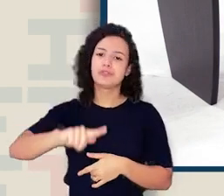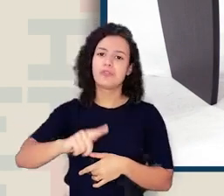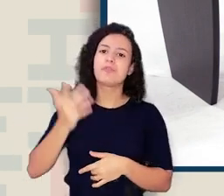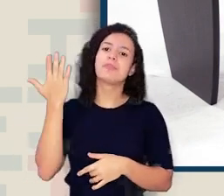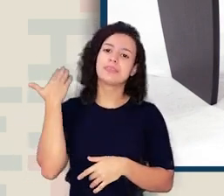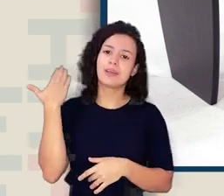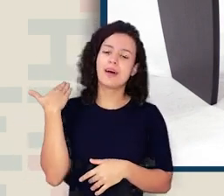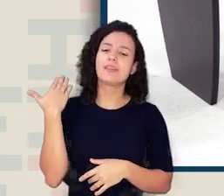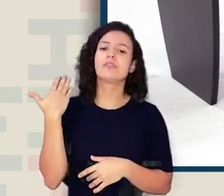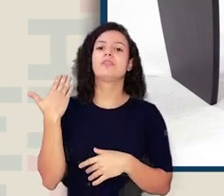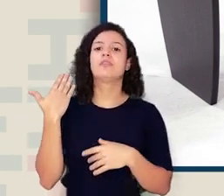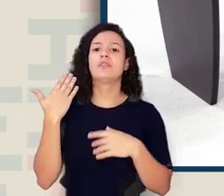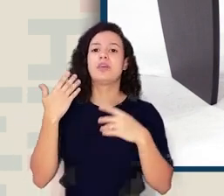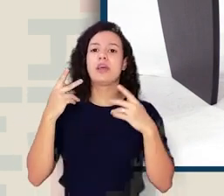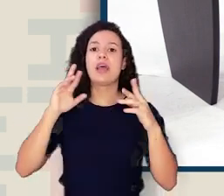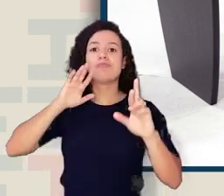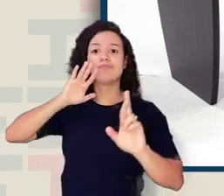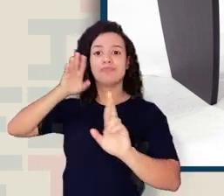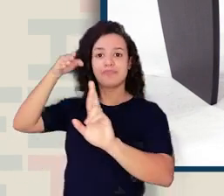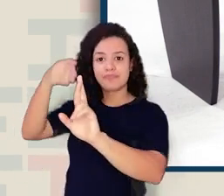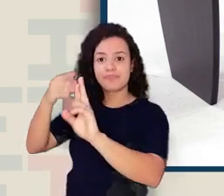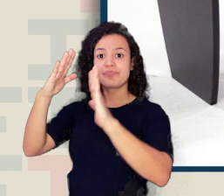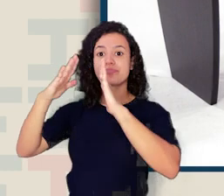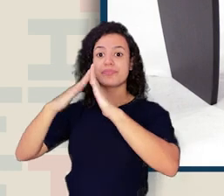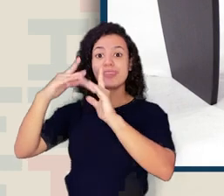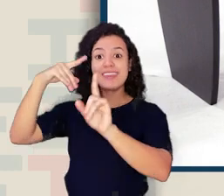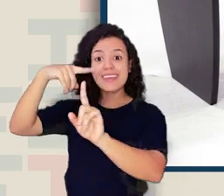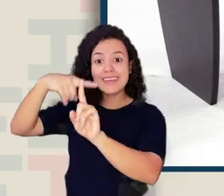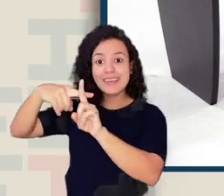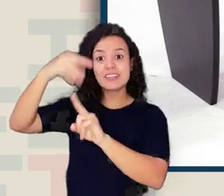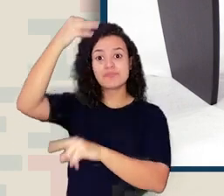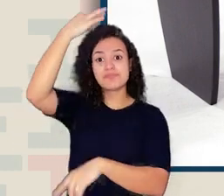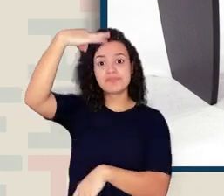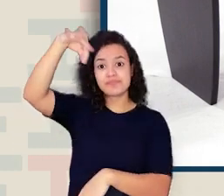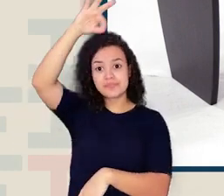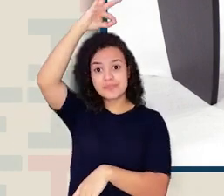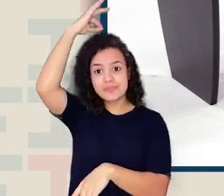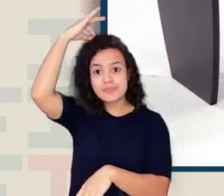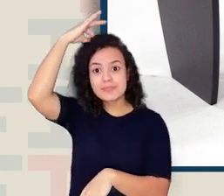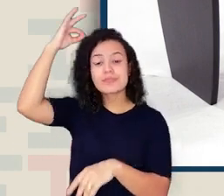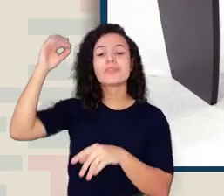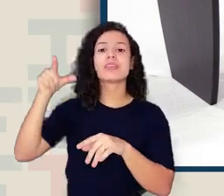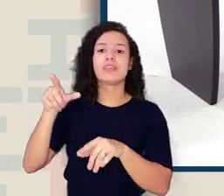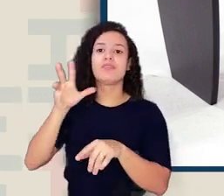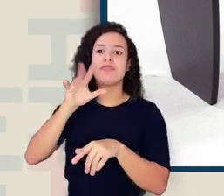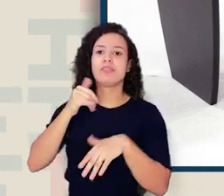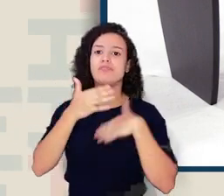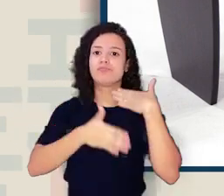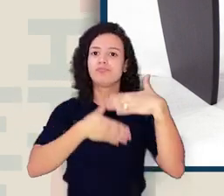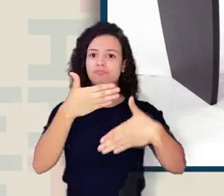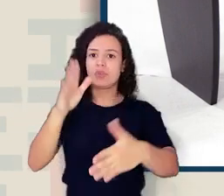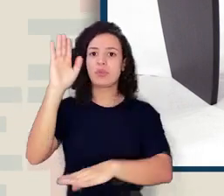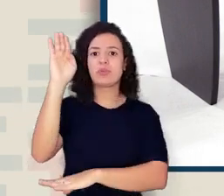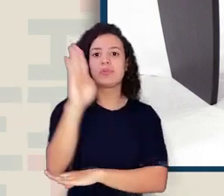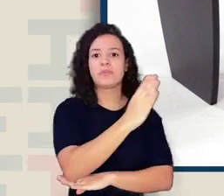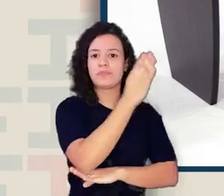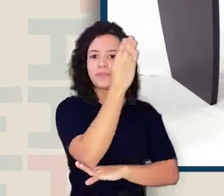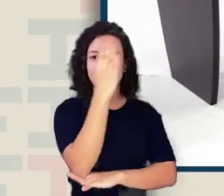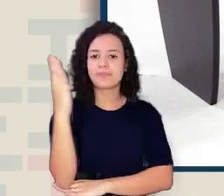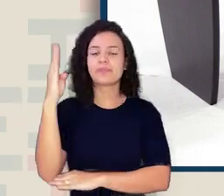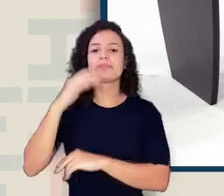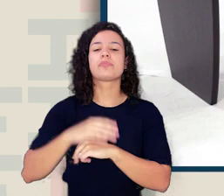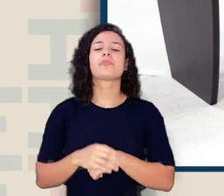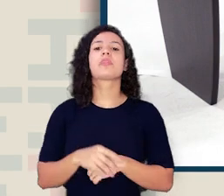novamente, como eu disse anteriormente, essa sinalização à Igreja de Nossa Senhora dos Rosários, e ele que vai dar esse andamento da festividade